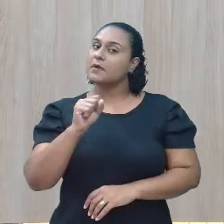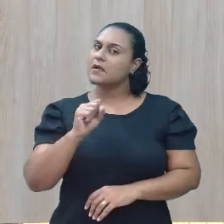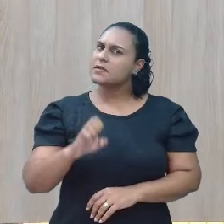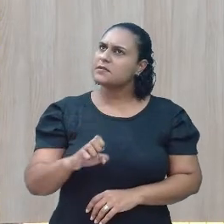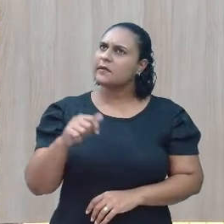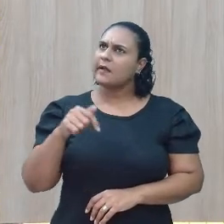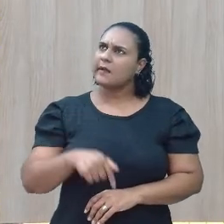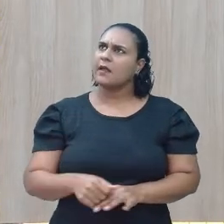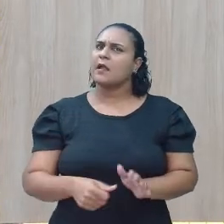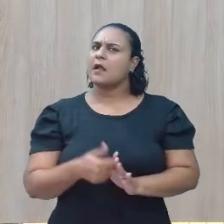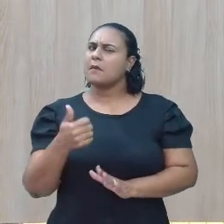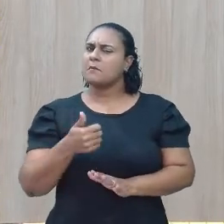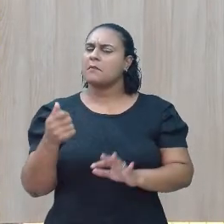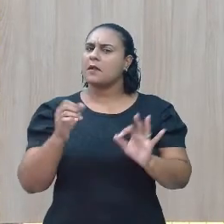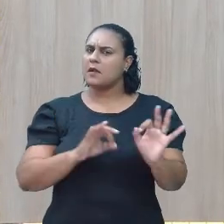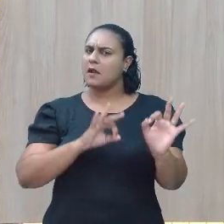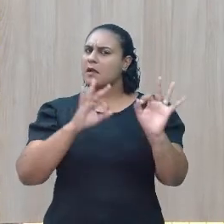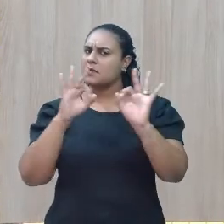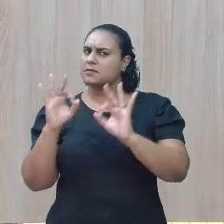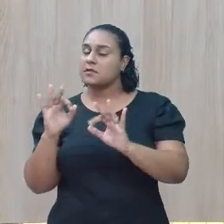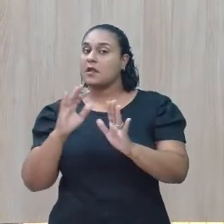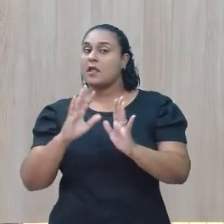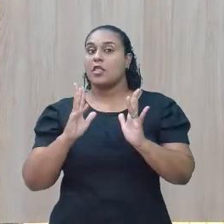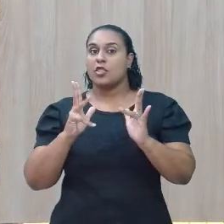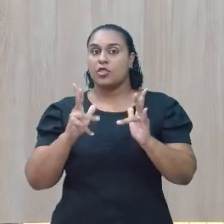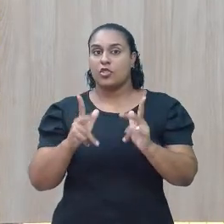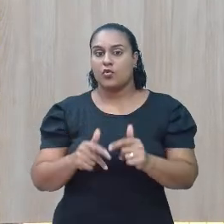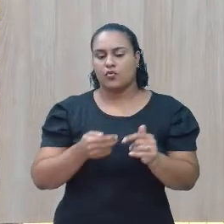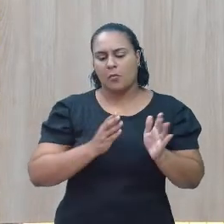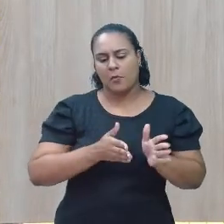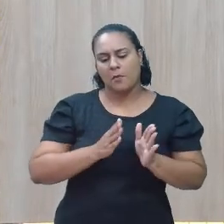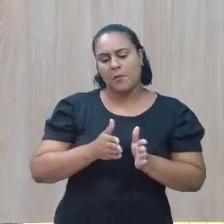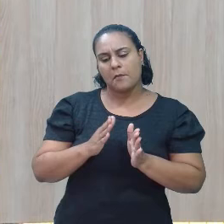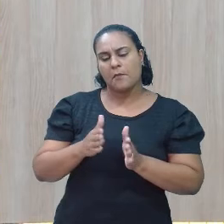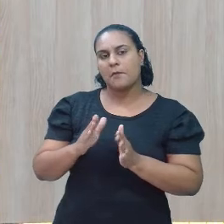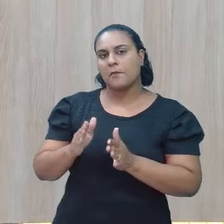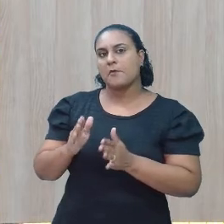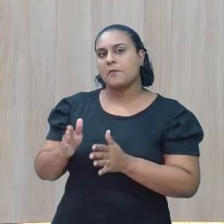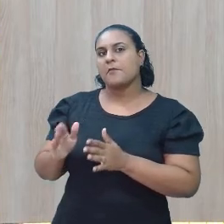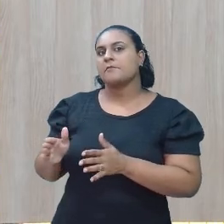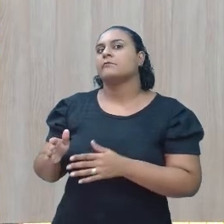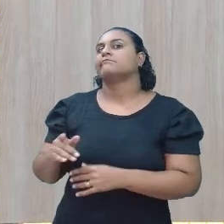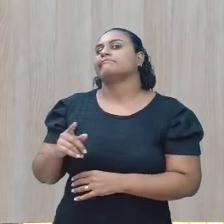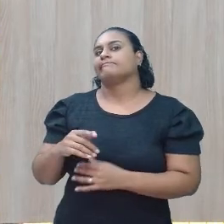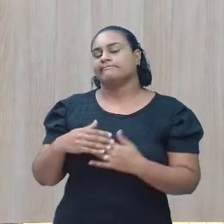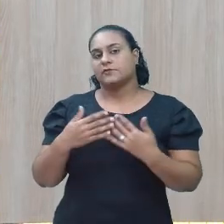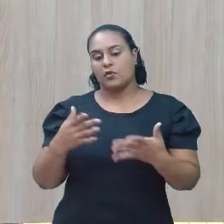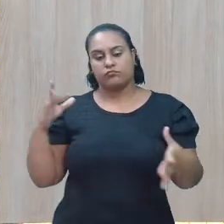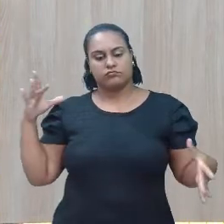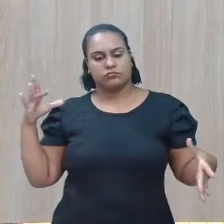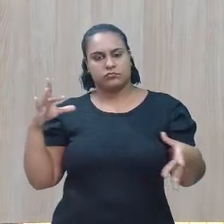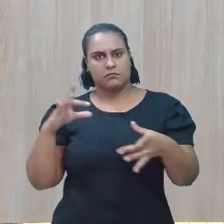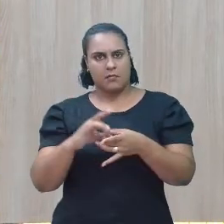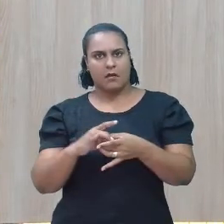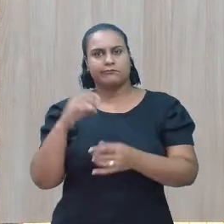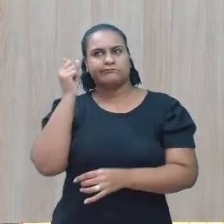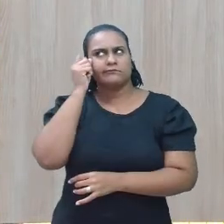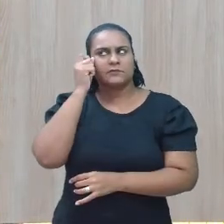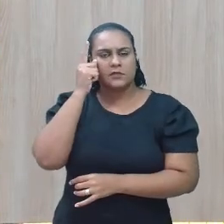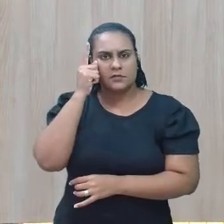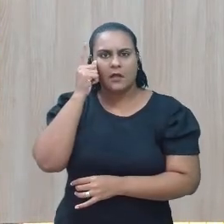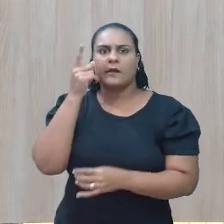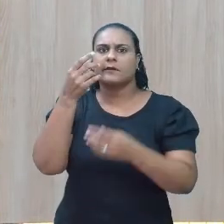como primeira, acompanha, porque todos os passos que vão ser dados aqui, eles são totalmente ligados às ideias que a